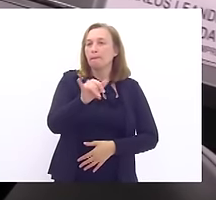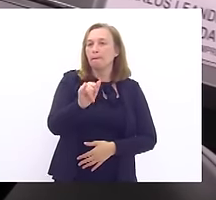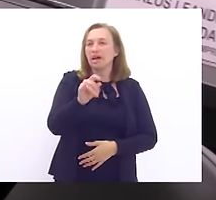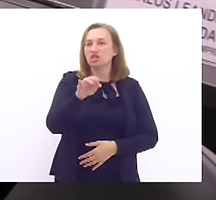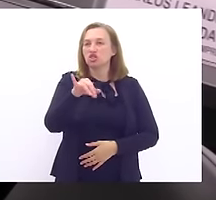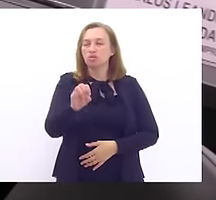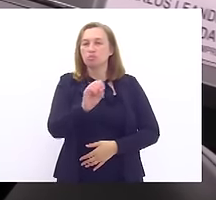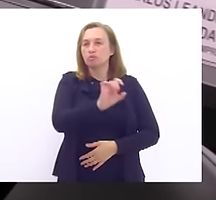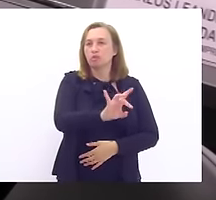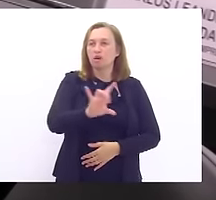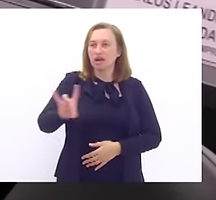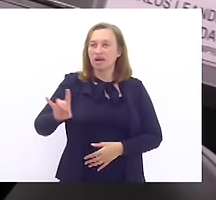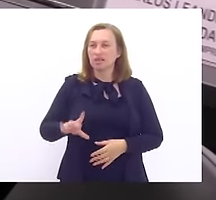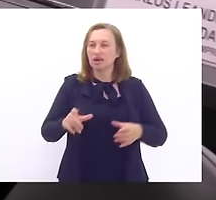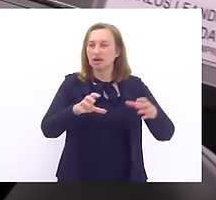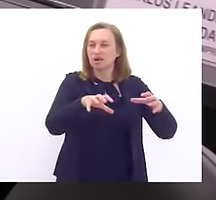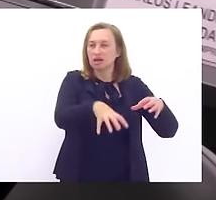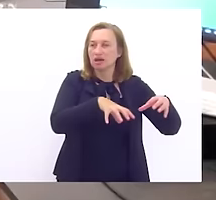região